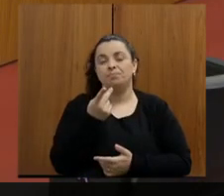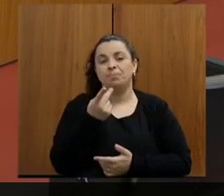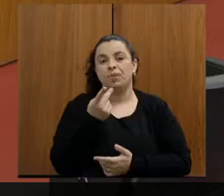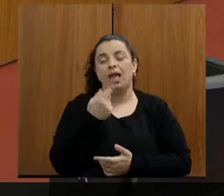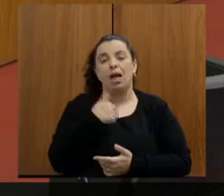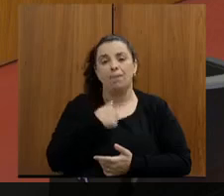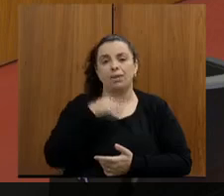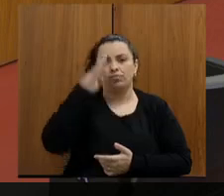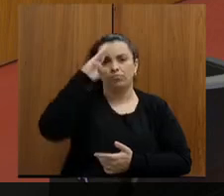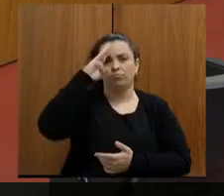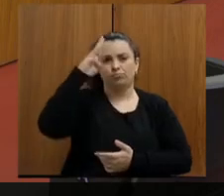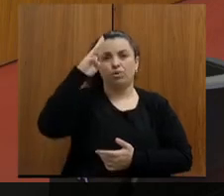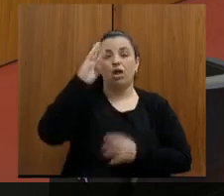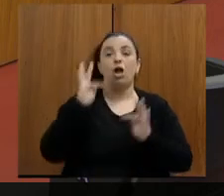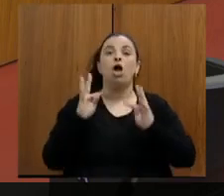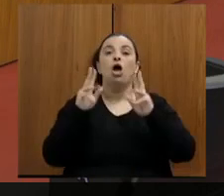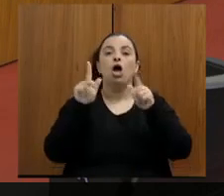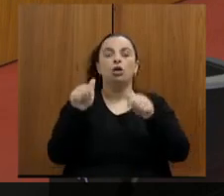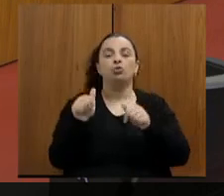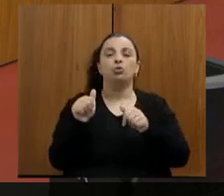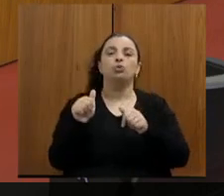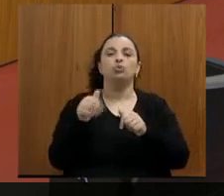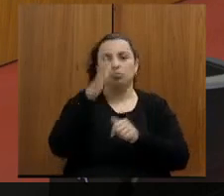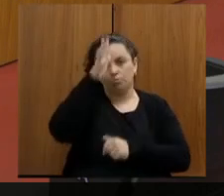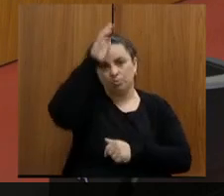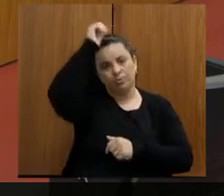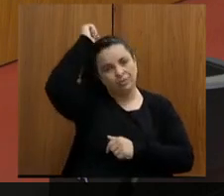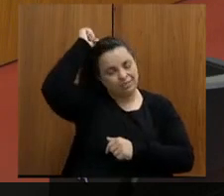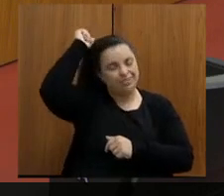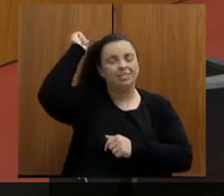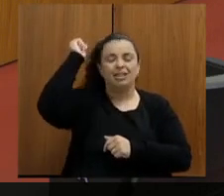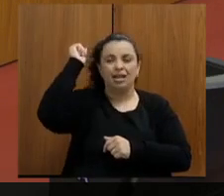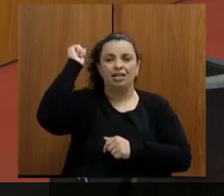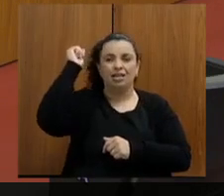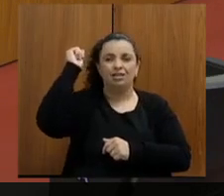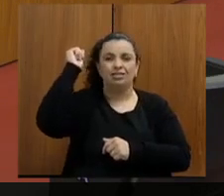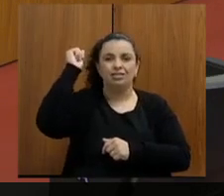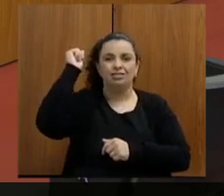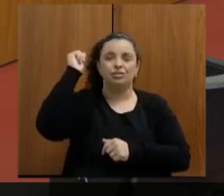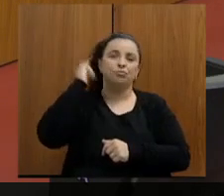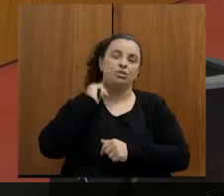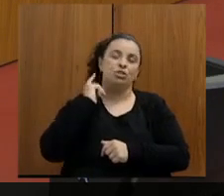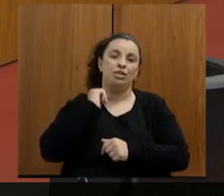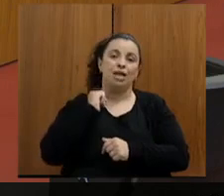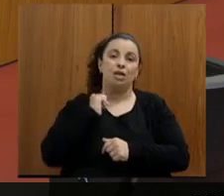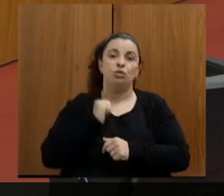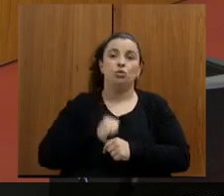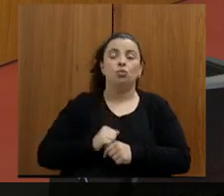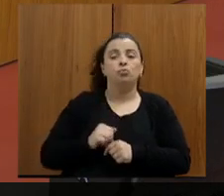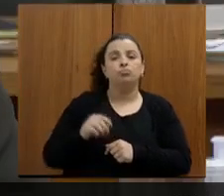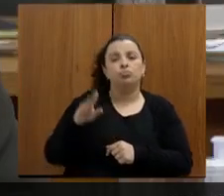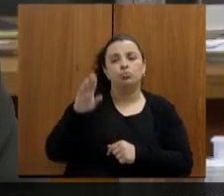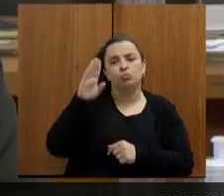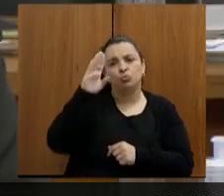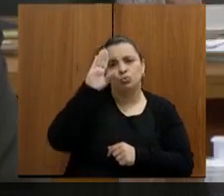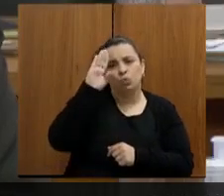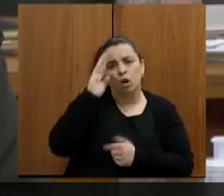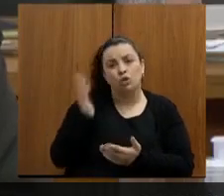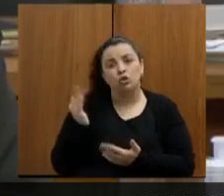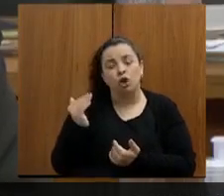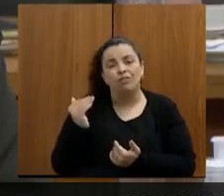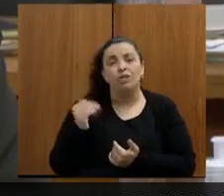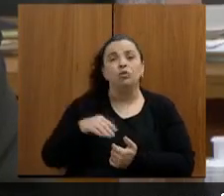continência a todos os Bombeiros Militares de Minas Gerais do soldado mais moderno ao coronel mais antigo que nesse esforço